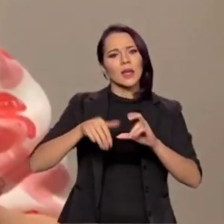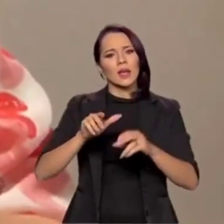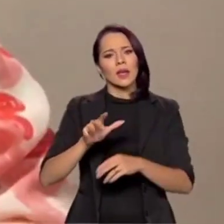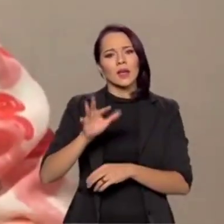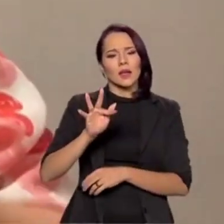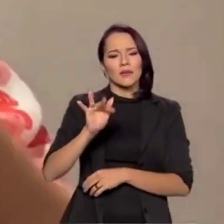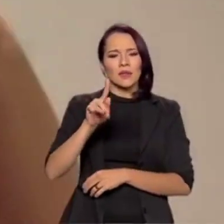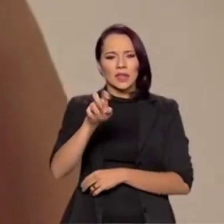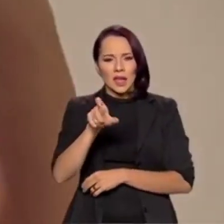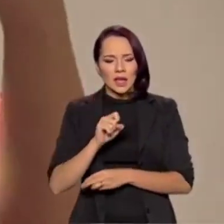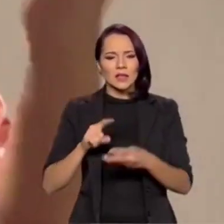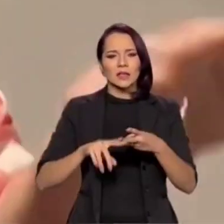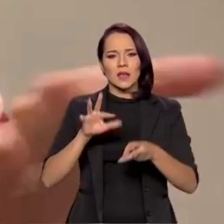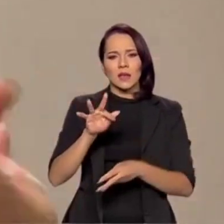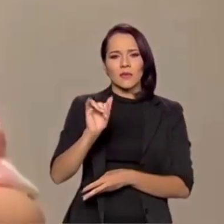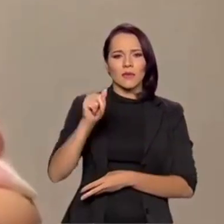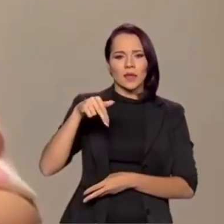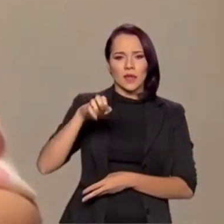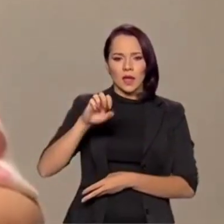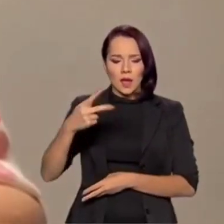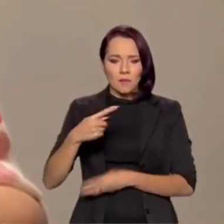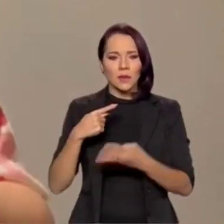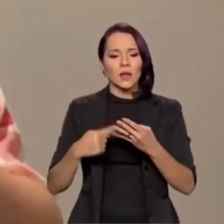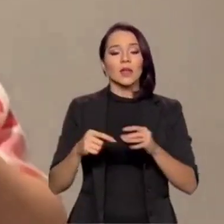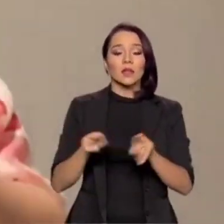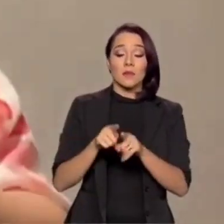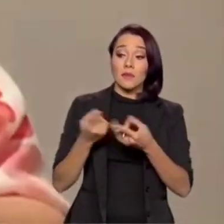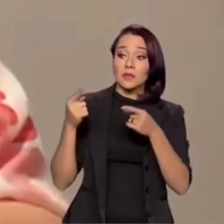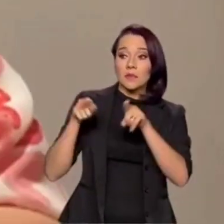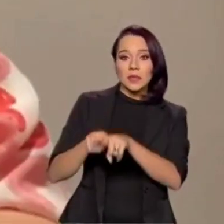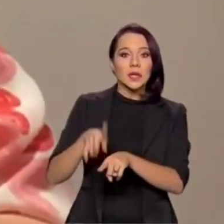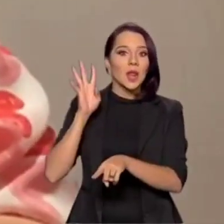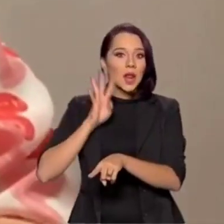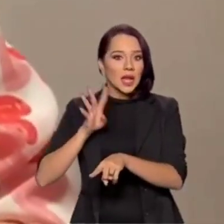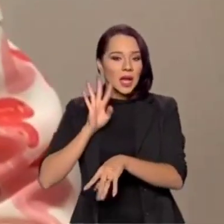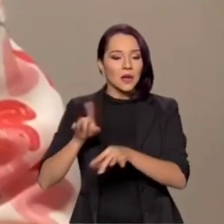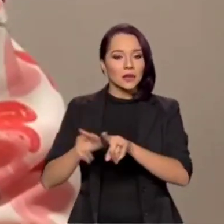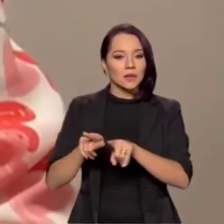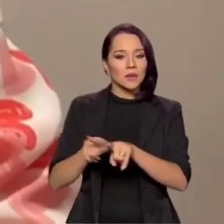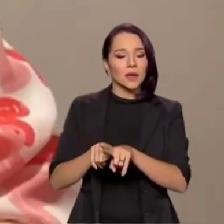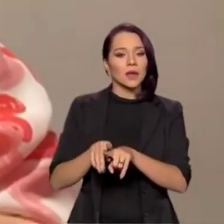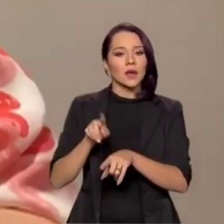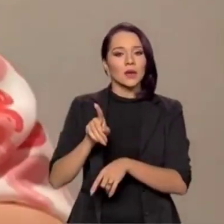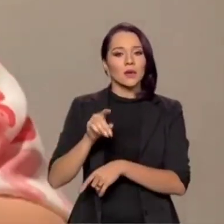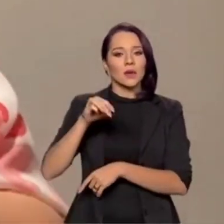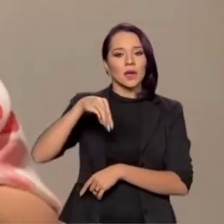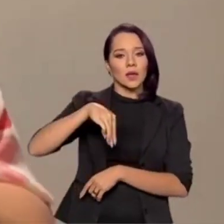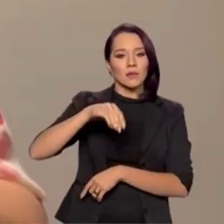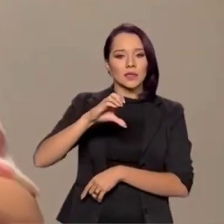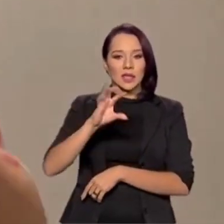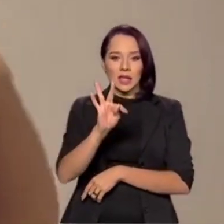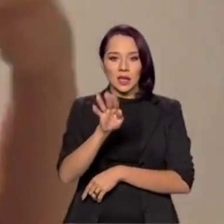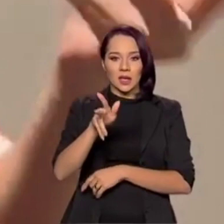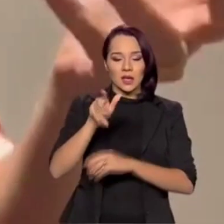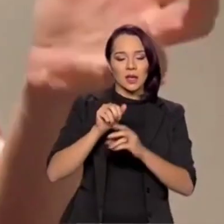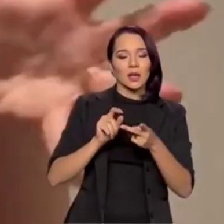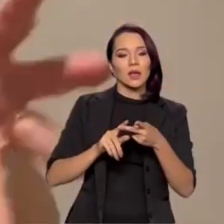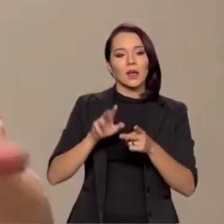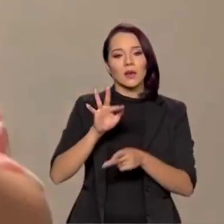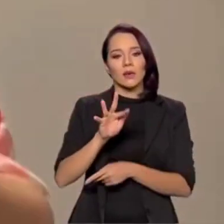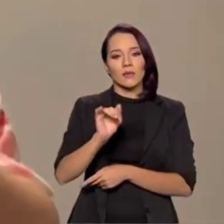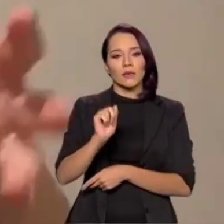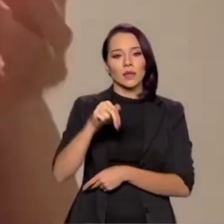Softex, FINEP. Recentemente a gente fez uma parceria muito legal com o MCTI, né, com o